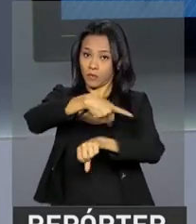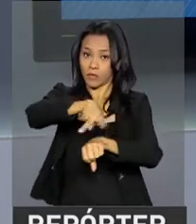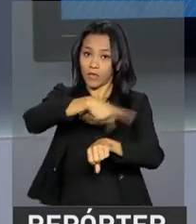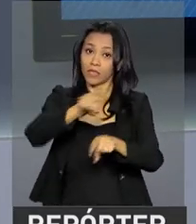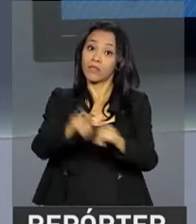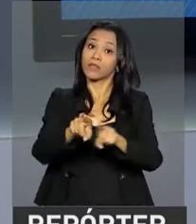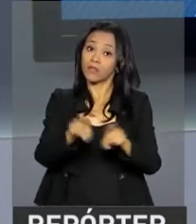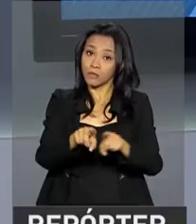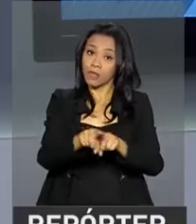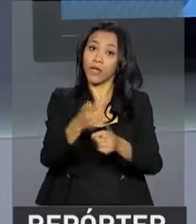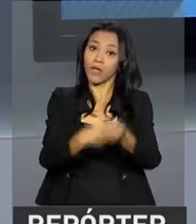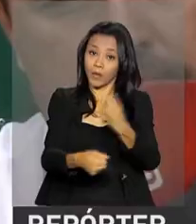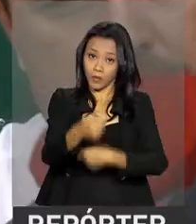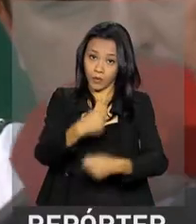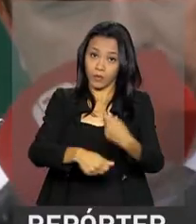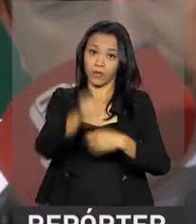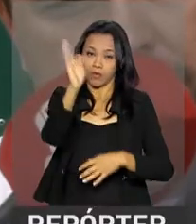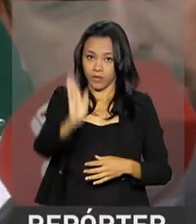brasileira